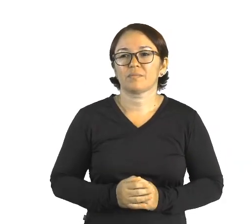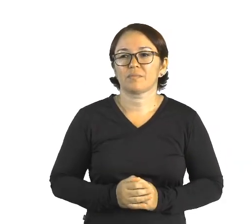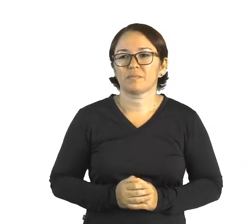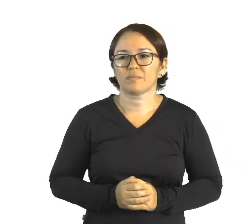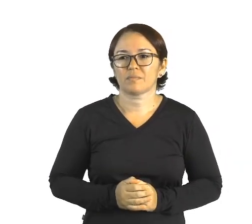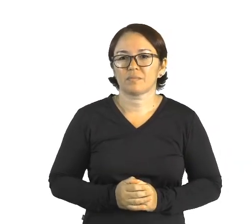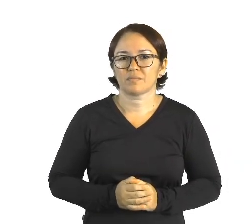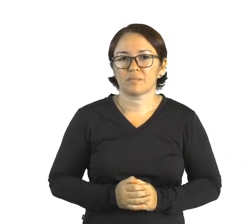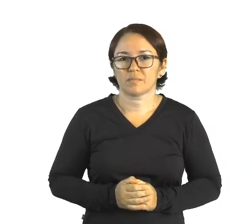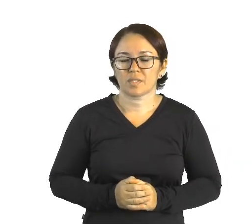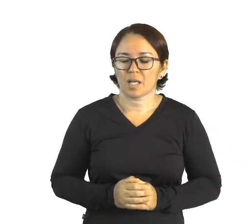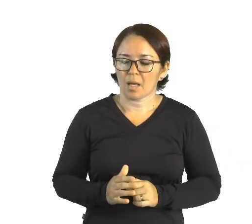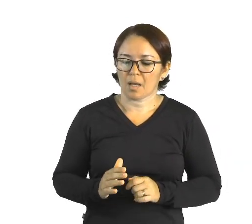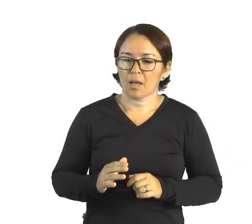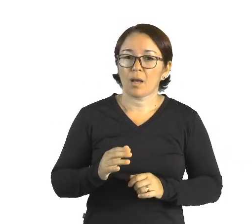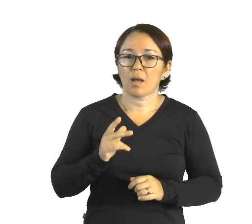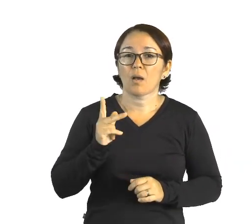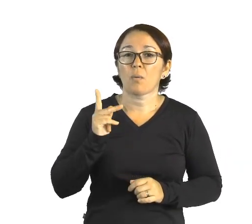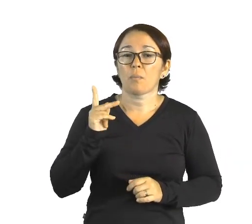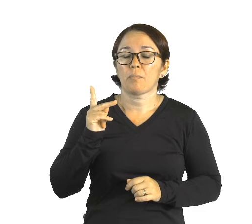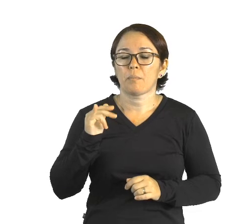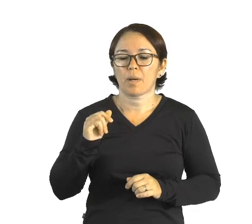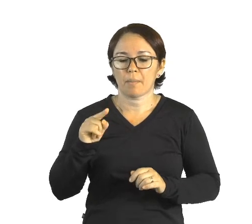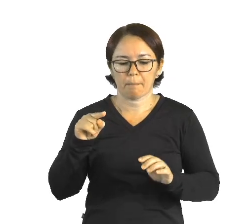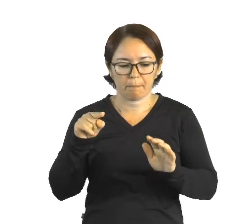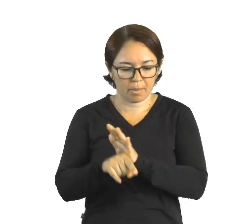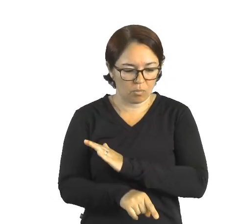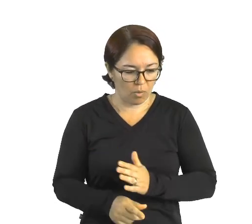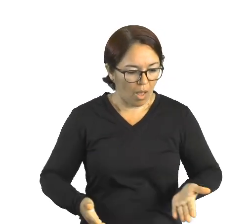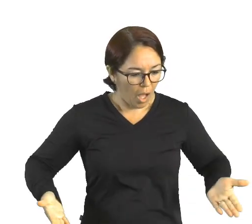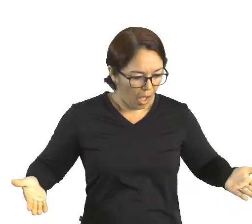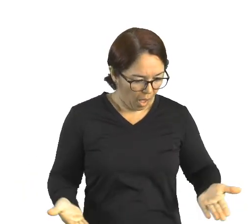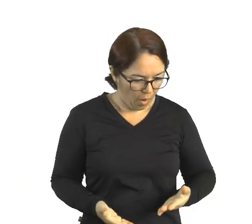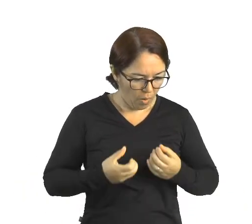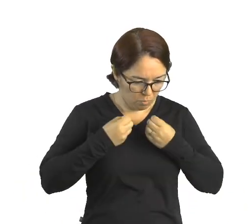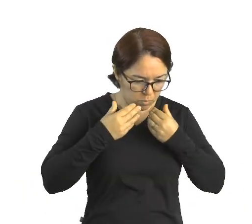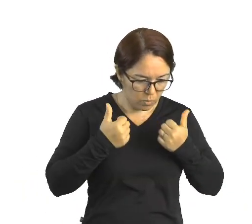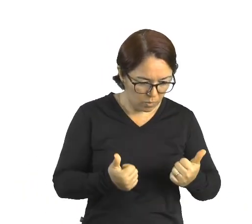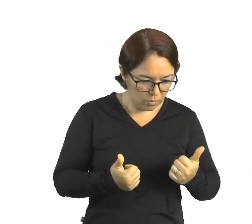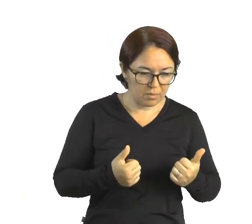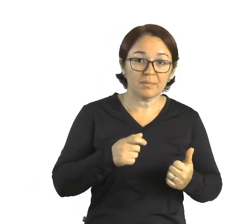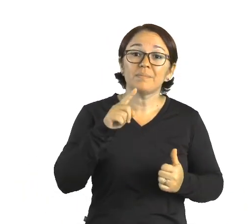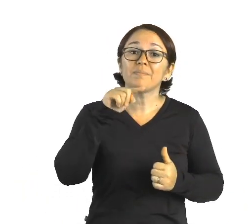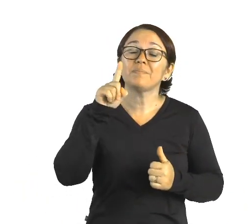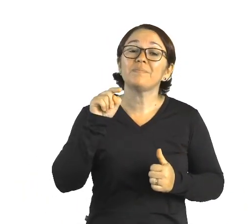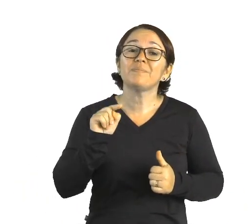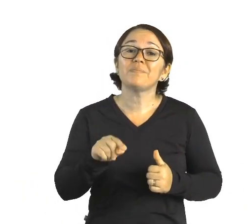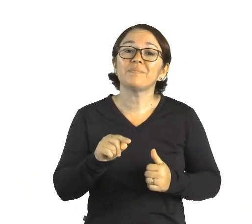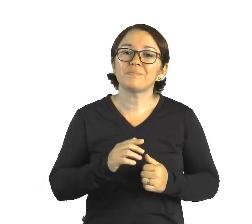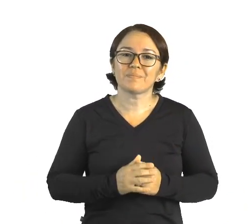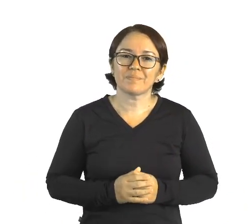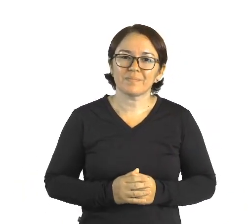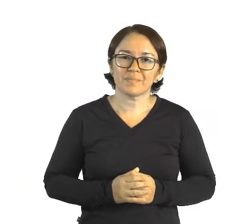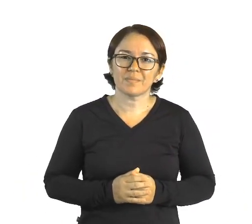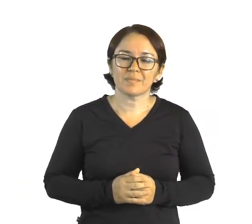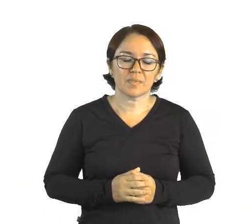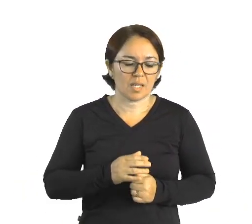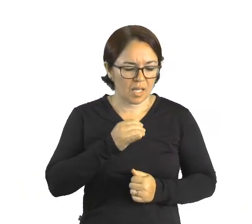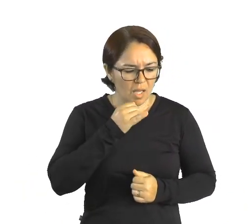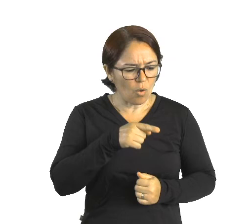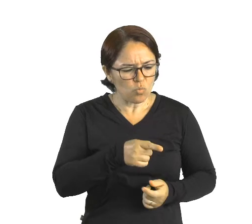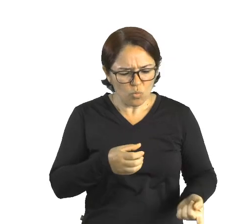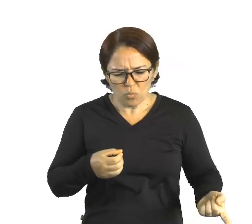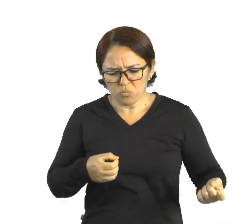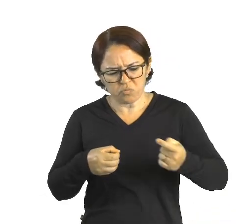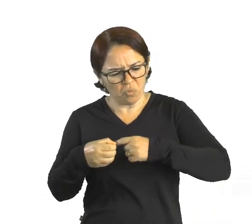está bom agora, filho? É uma pergunta, então é um ponto de interrogação. E ele falou, por que você sempre passa para a minha cama,